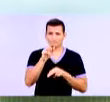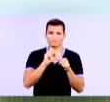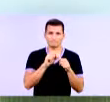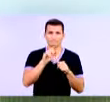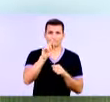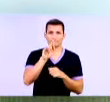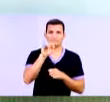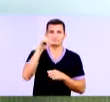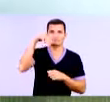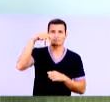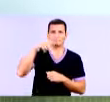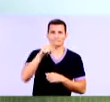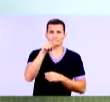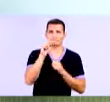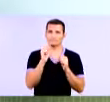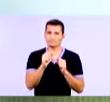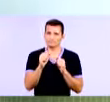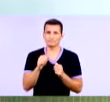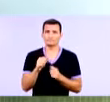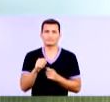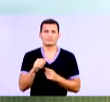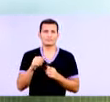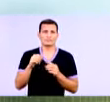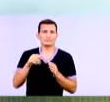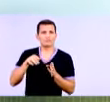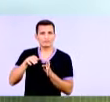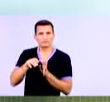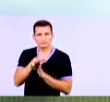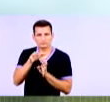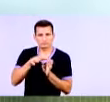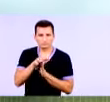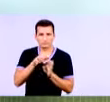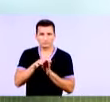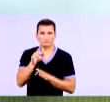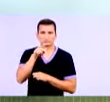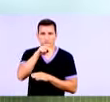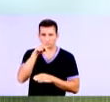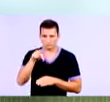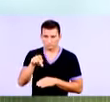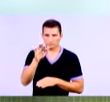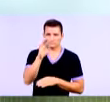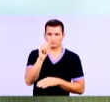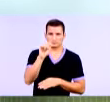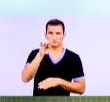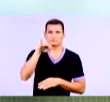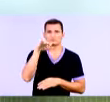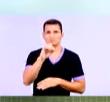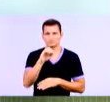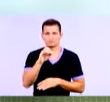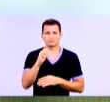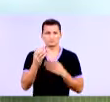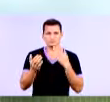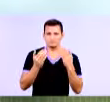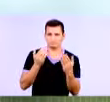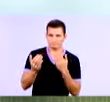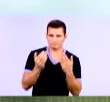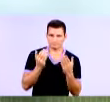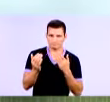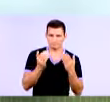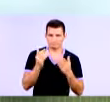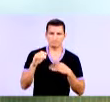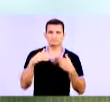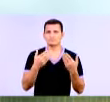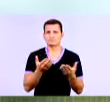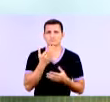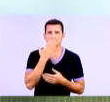você pode seguir a dica do professor Fábio aqui e analisar os formatos de imagem